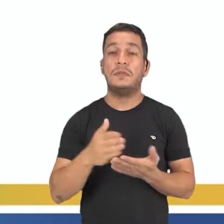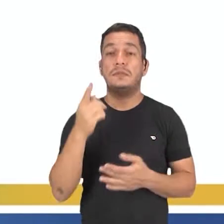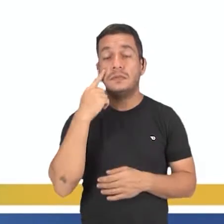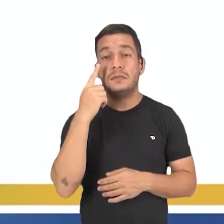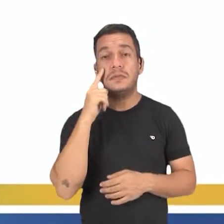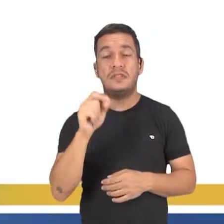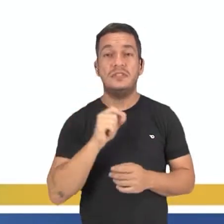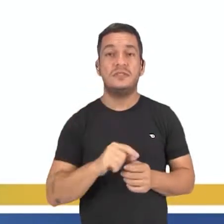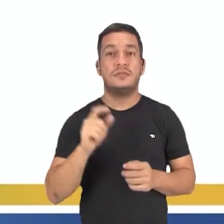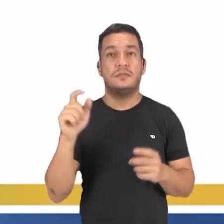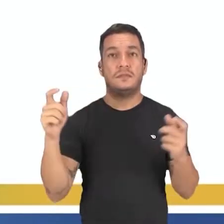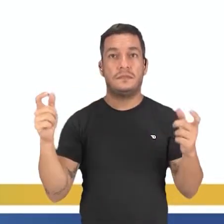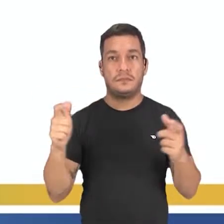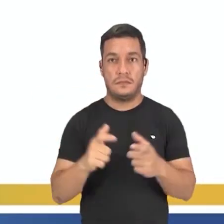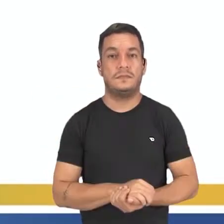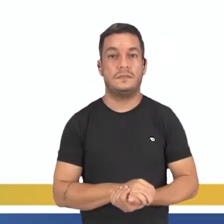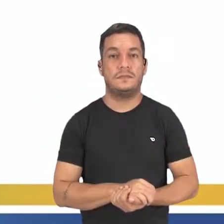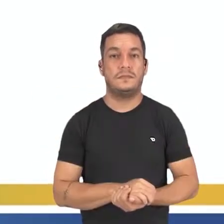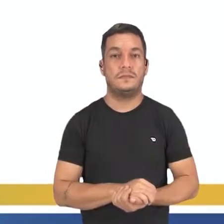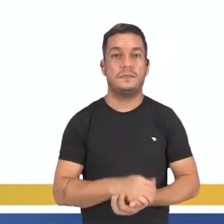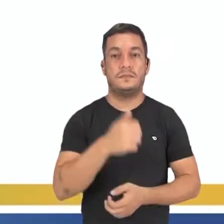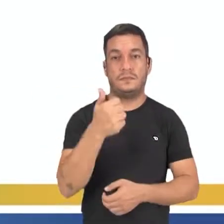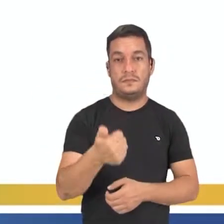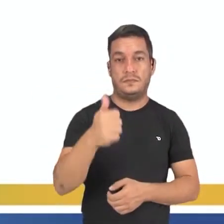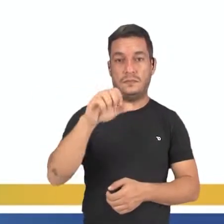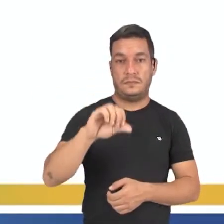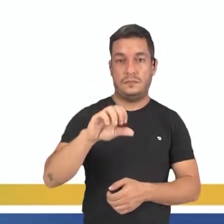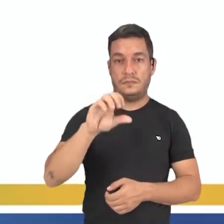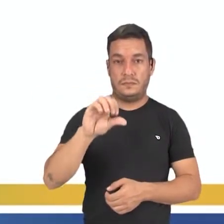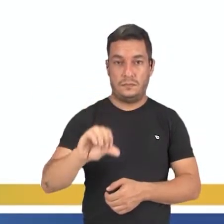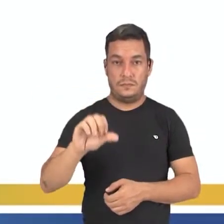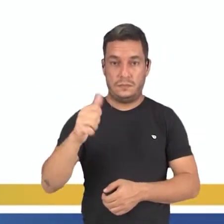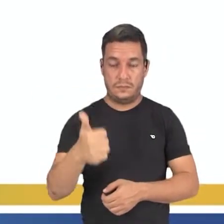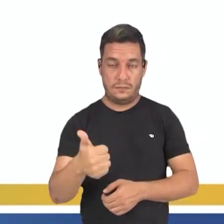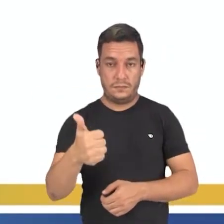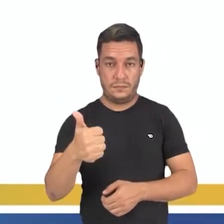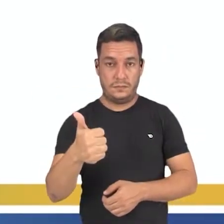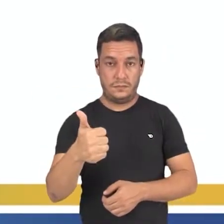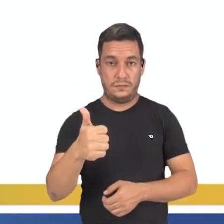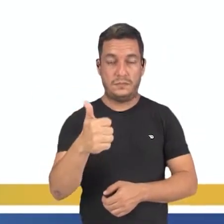haver um decréscimo desse número. Em 1991,